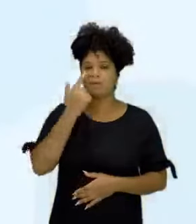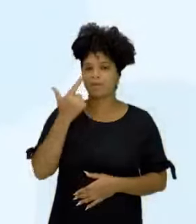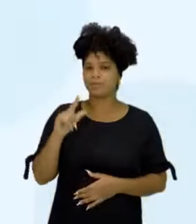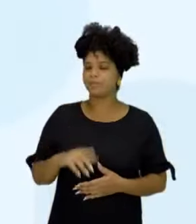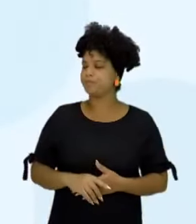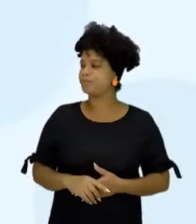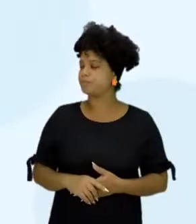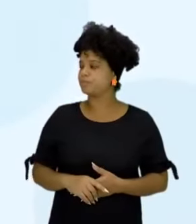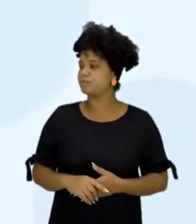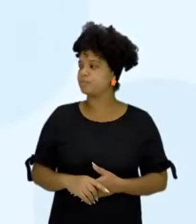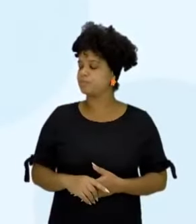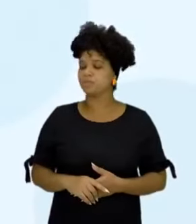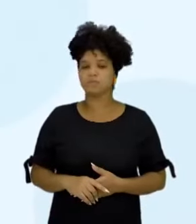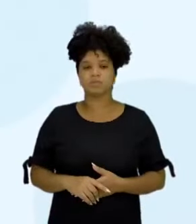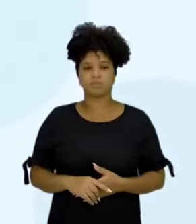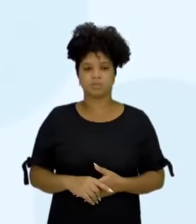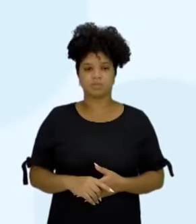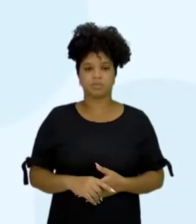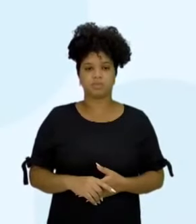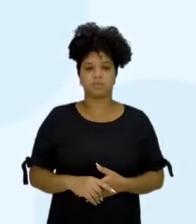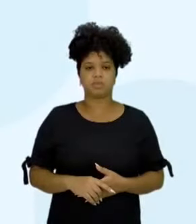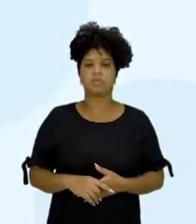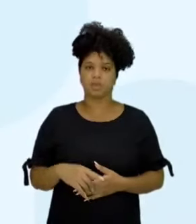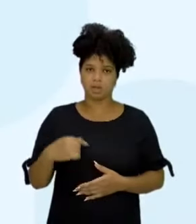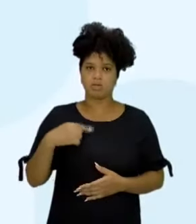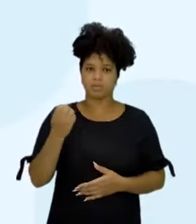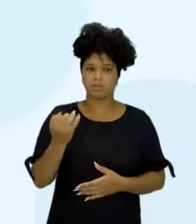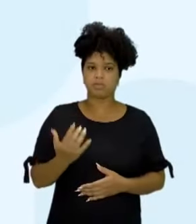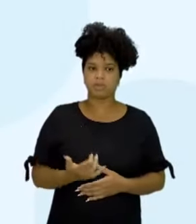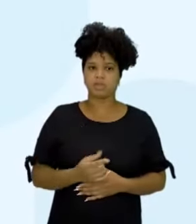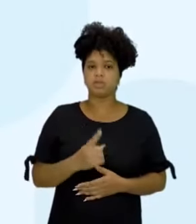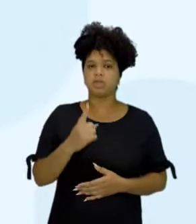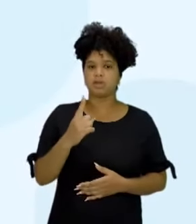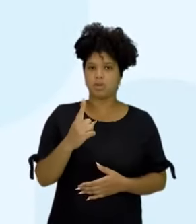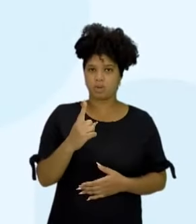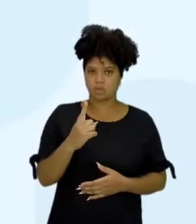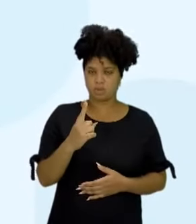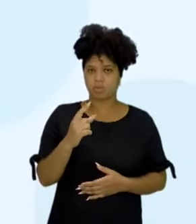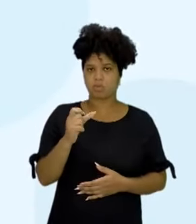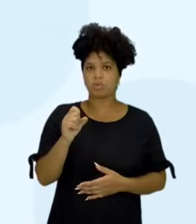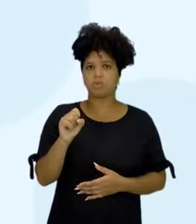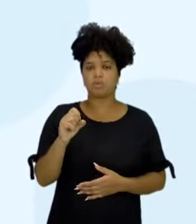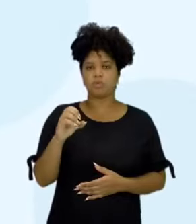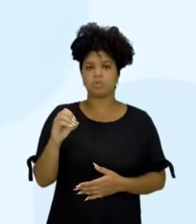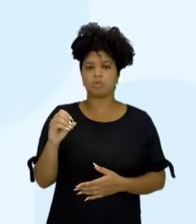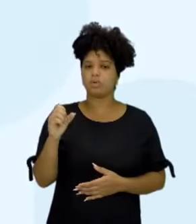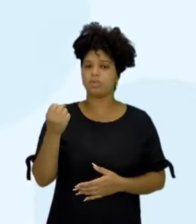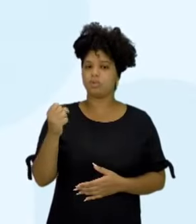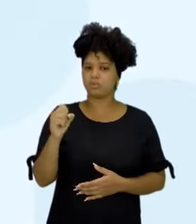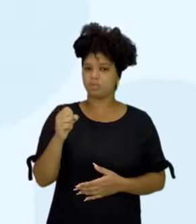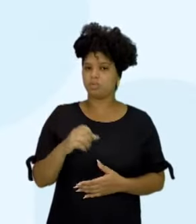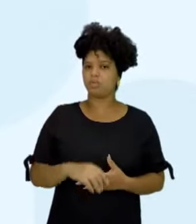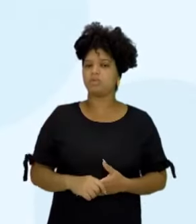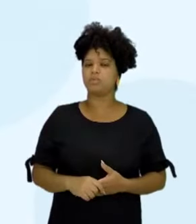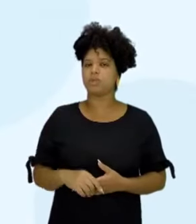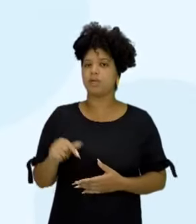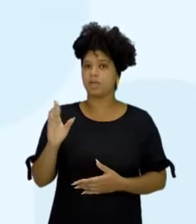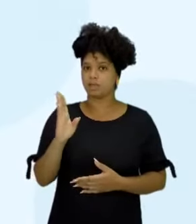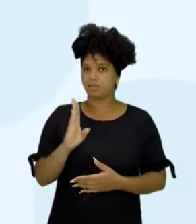lá. The First College, como eu já havia comentado, was founded here in Brazil